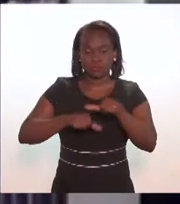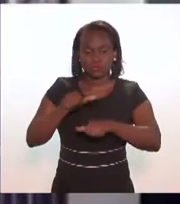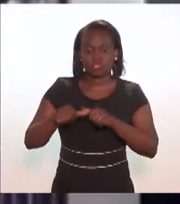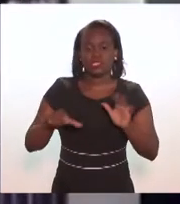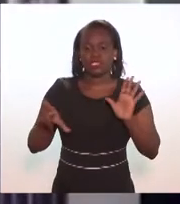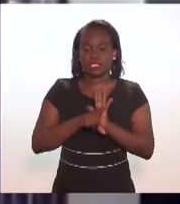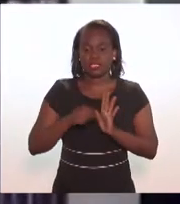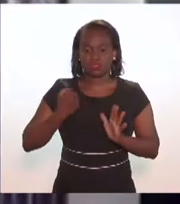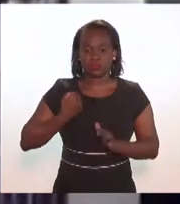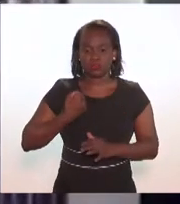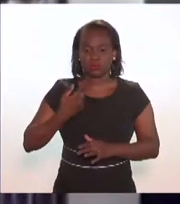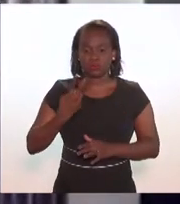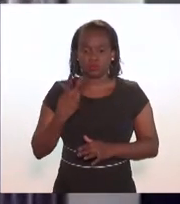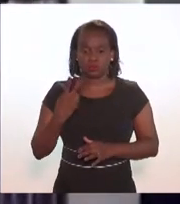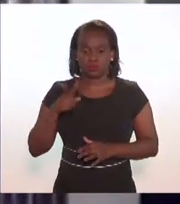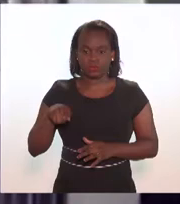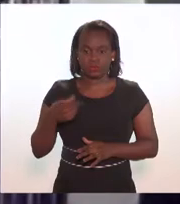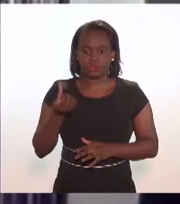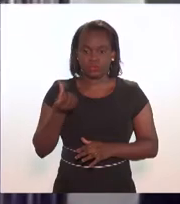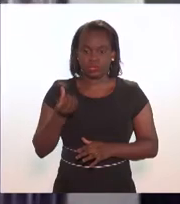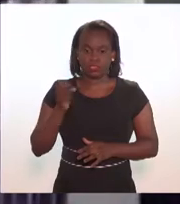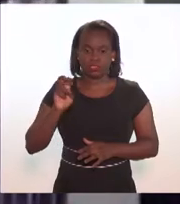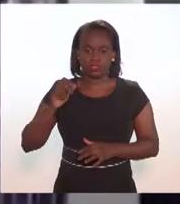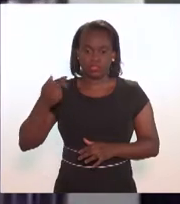Lei número